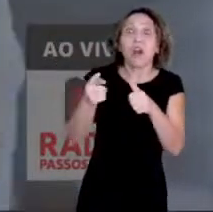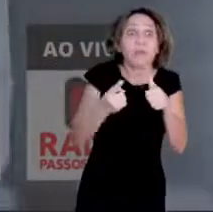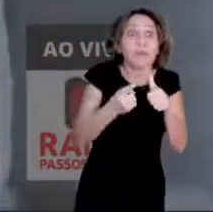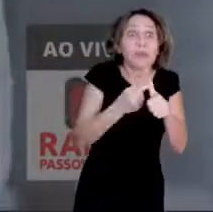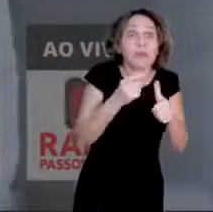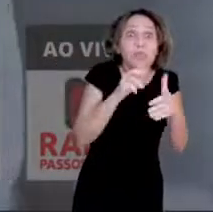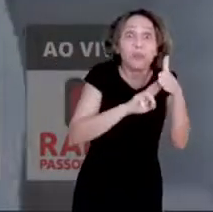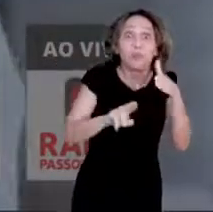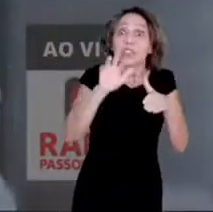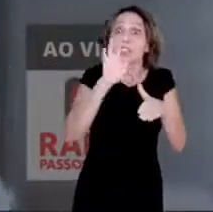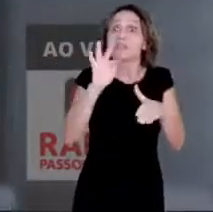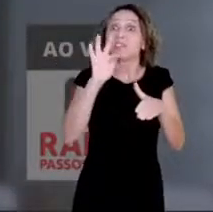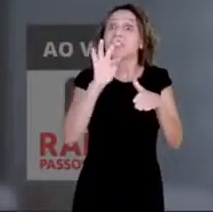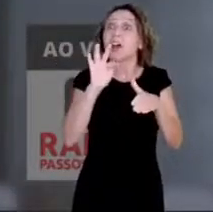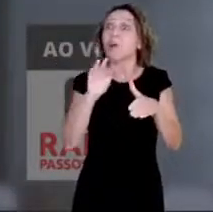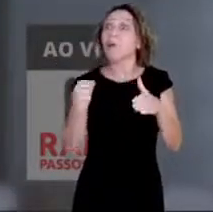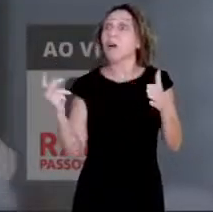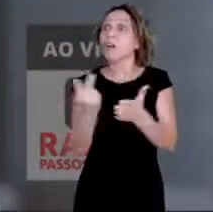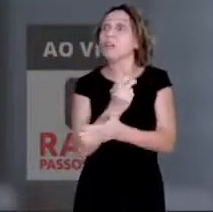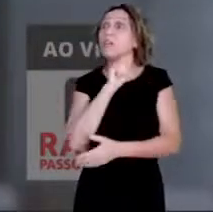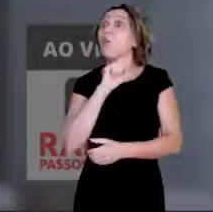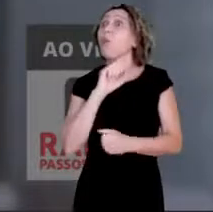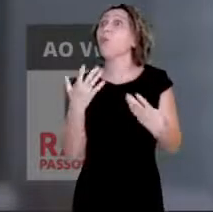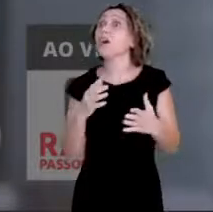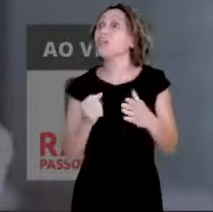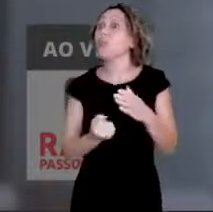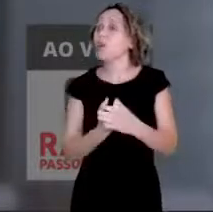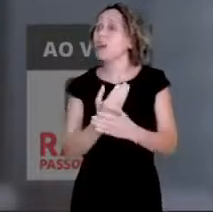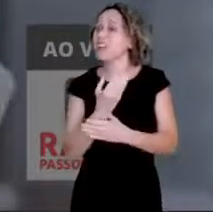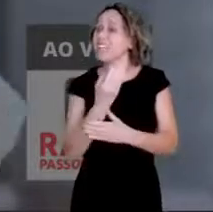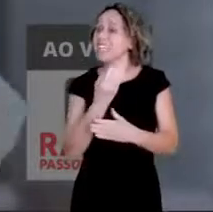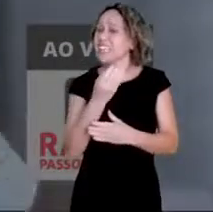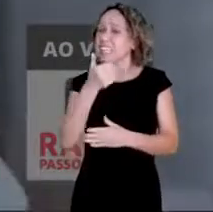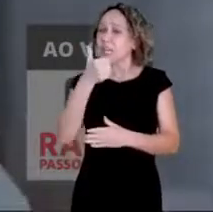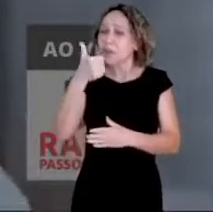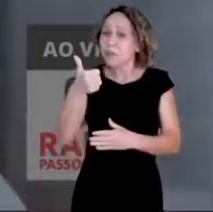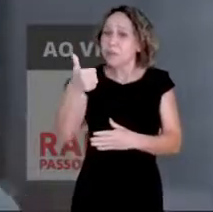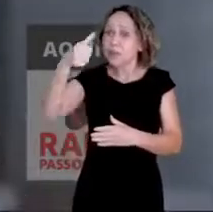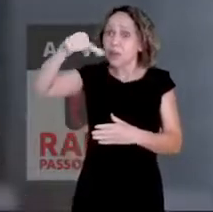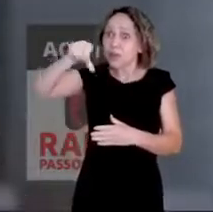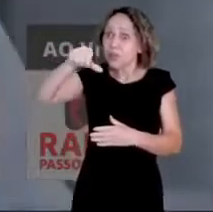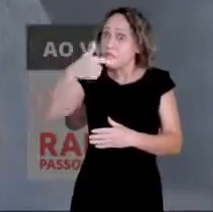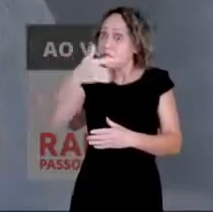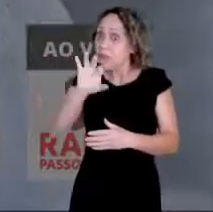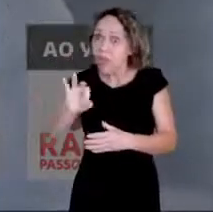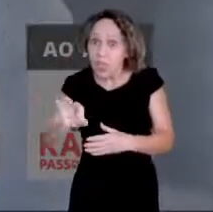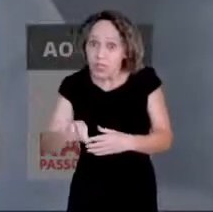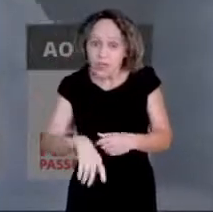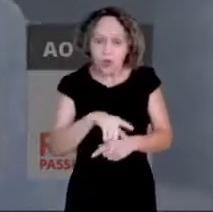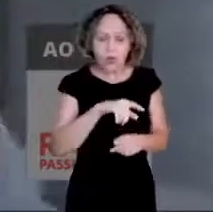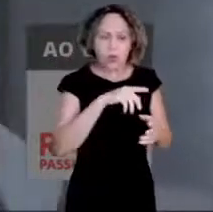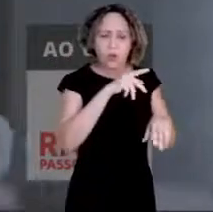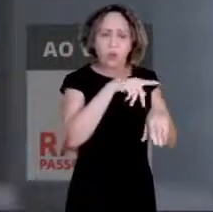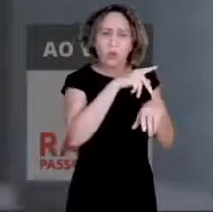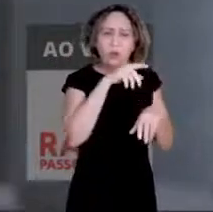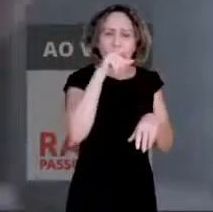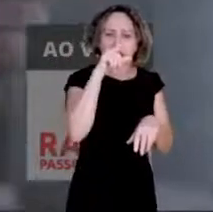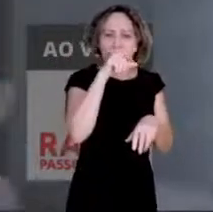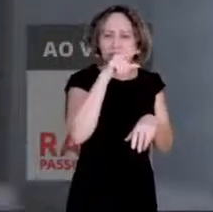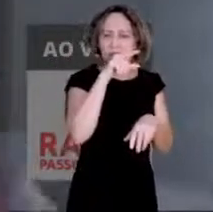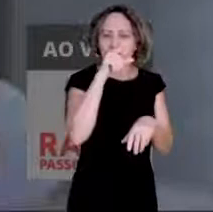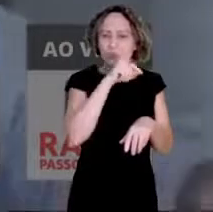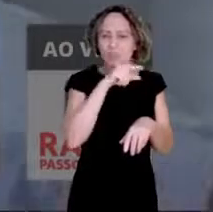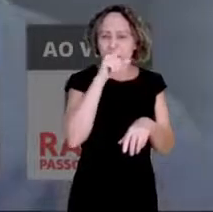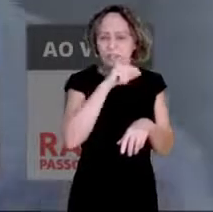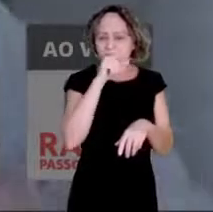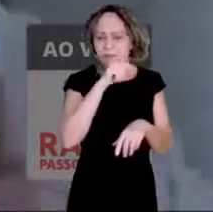tinham. Os seus filhos iam para Londres, os seus filhos iam para Paris, os seus filhos iam para Portugal, os seus filhos iam para os Estados